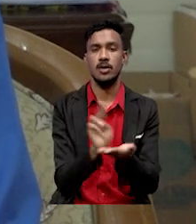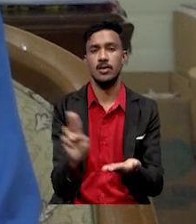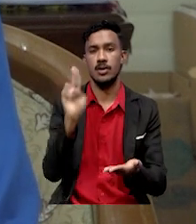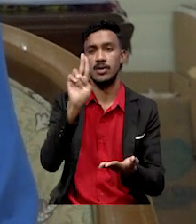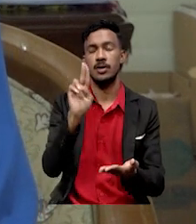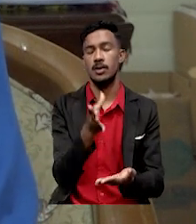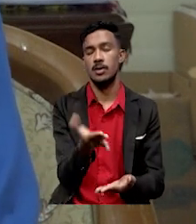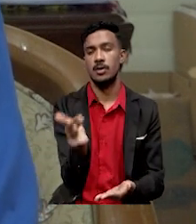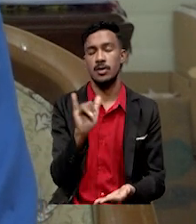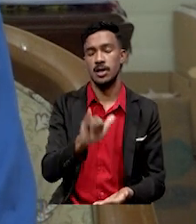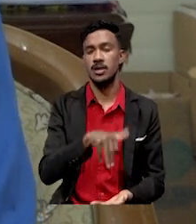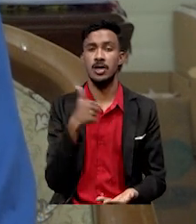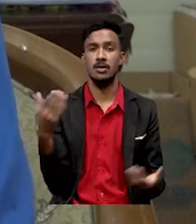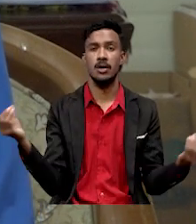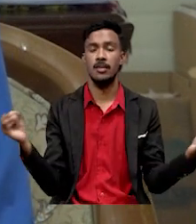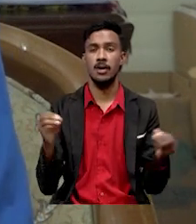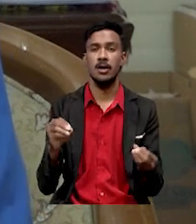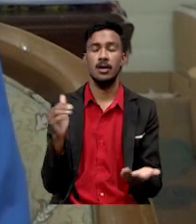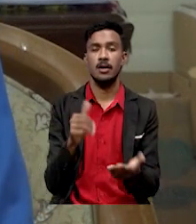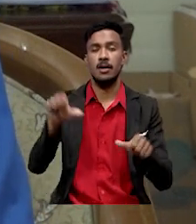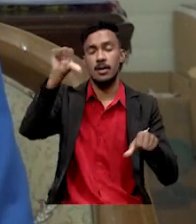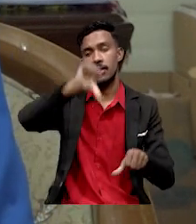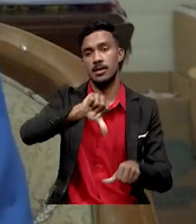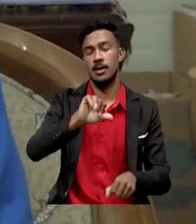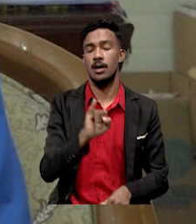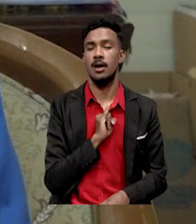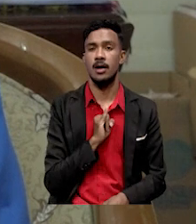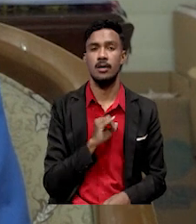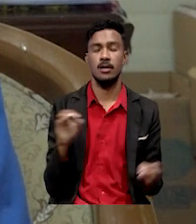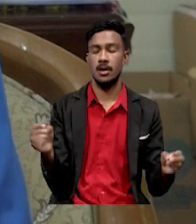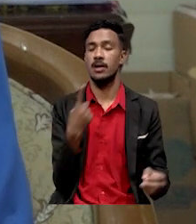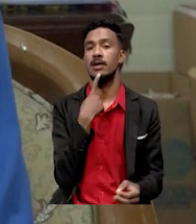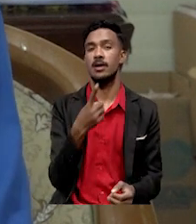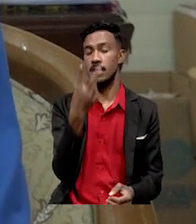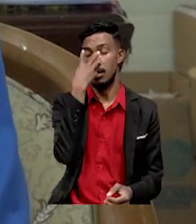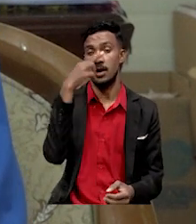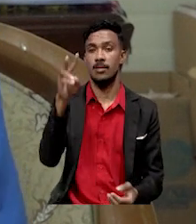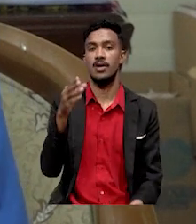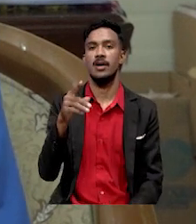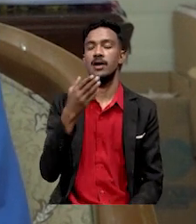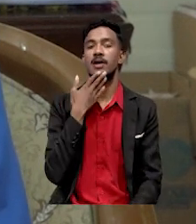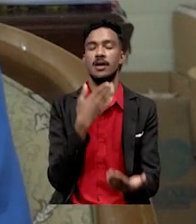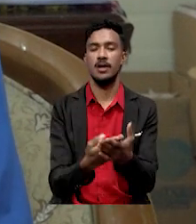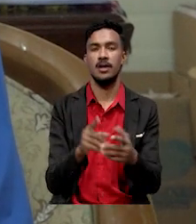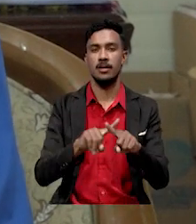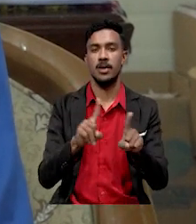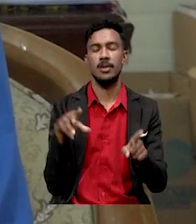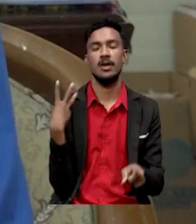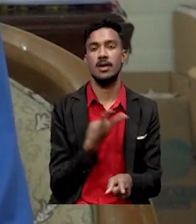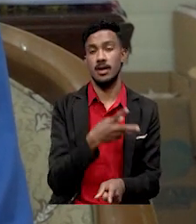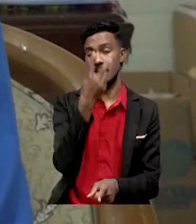liu no la servizio how la de han kataka hareba qualità di istituzione ma